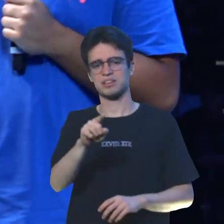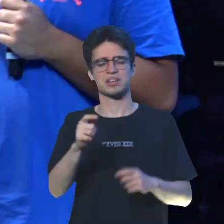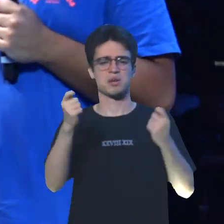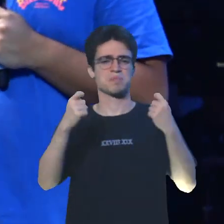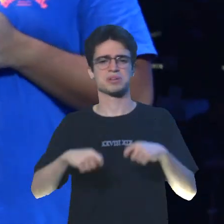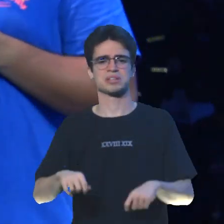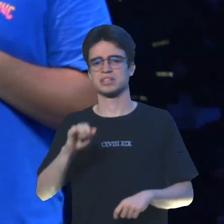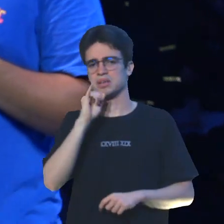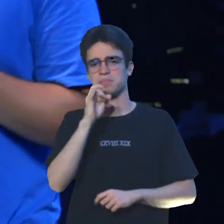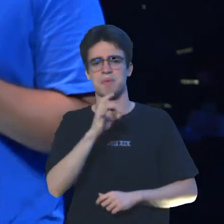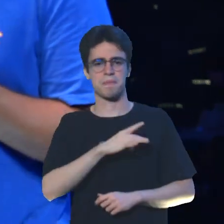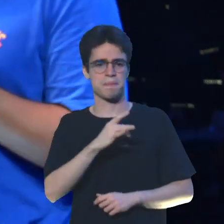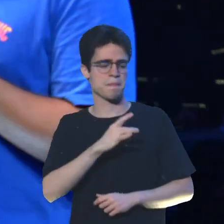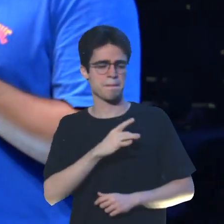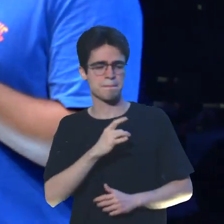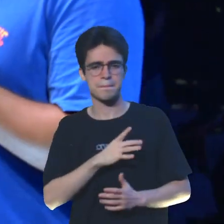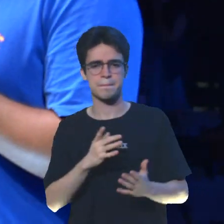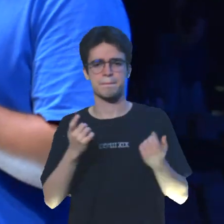de